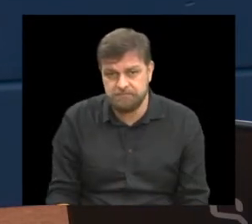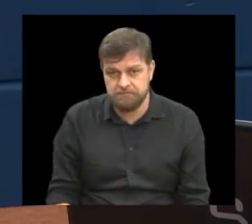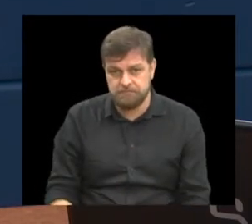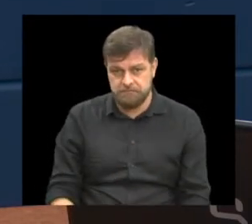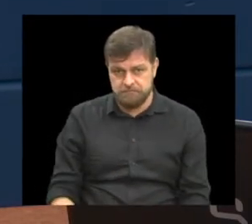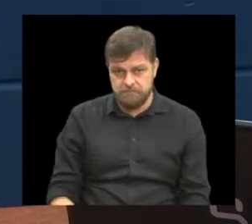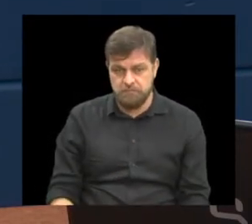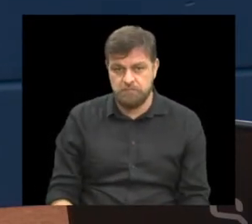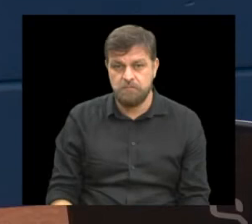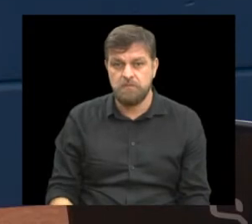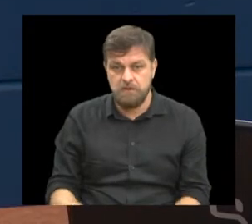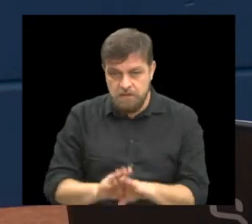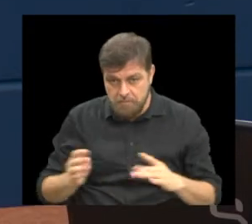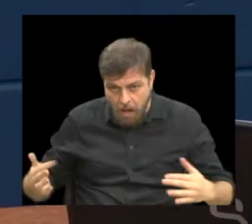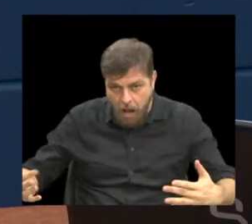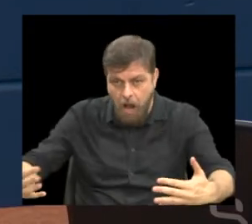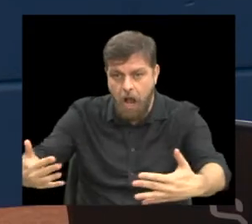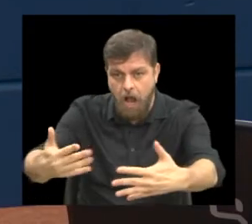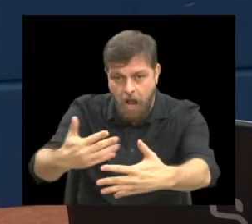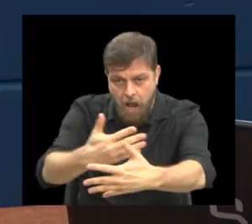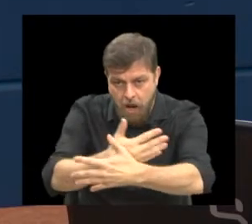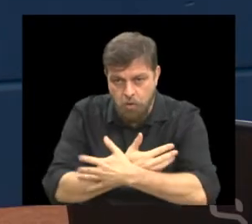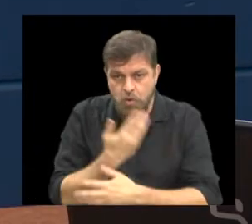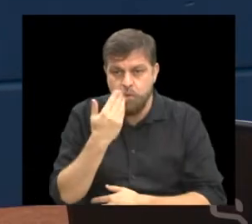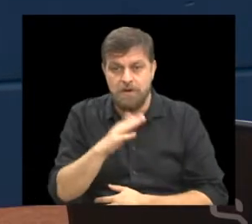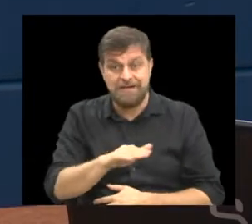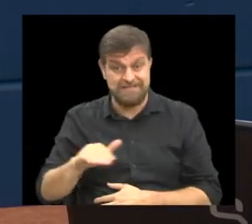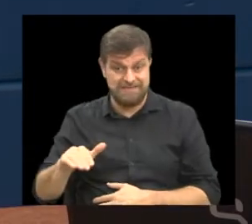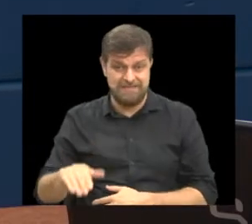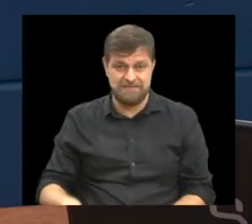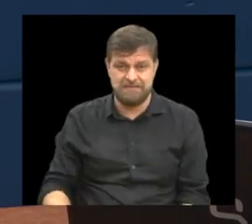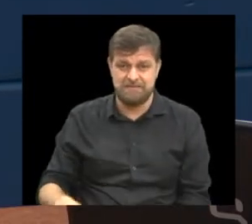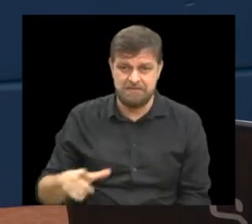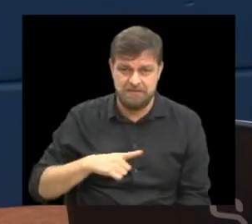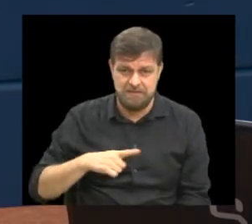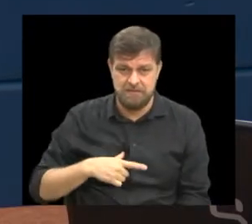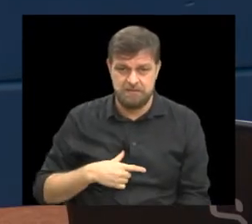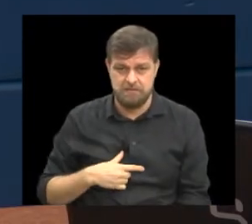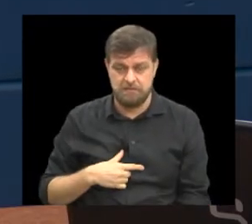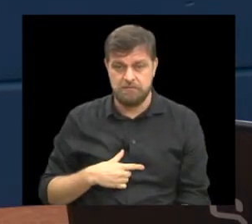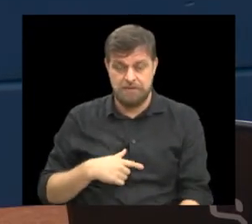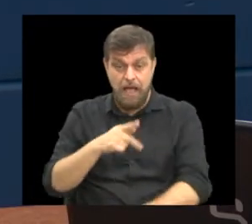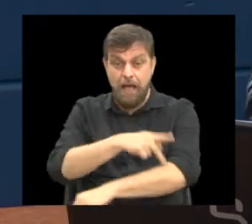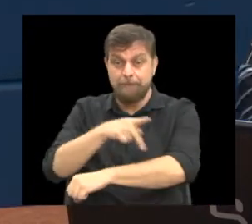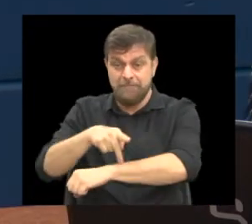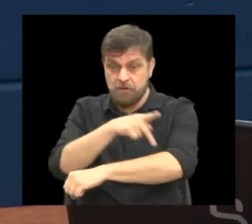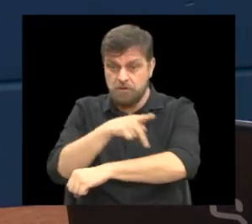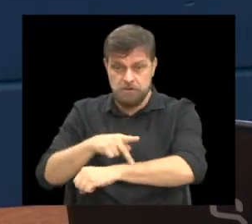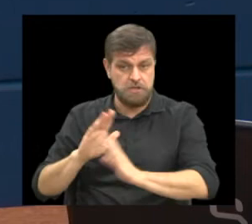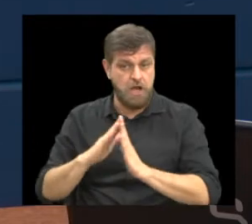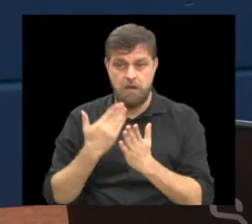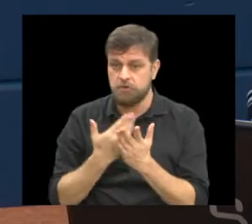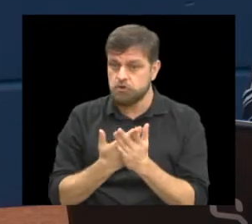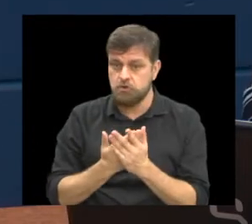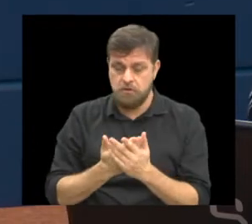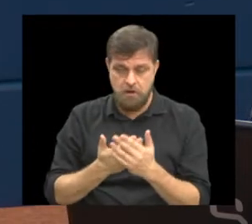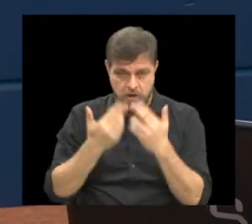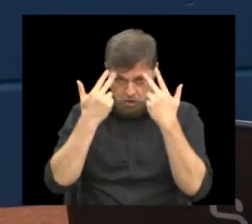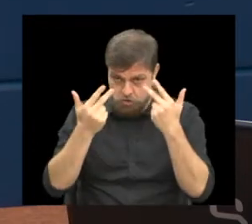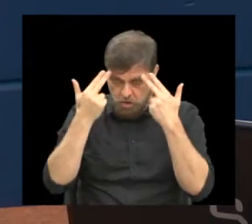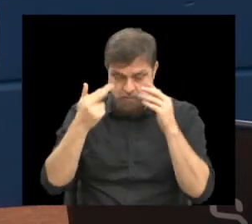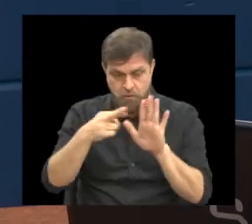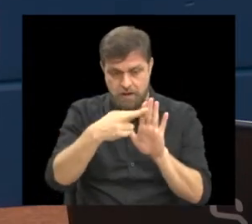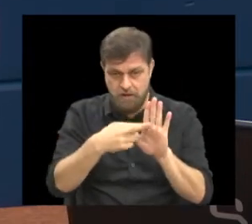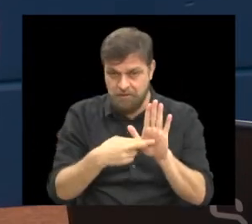que também acolha com excelência essas crianças. Então, falando no aspecto pedagógico, é uma escola regular. Eu quero